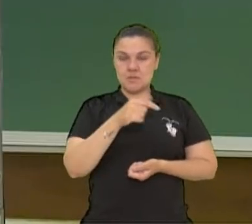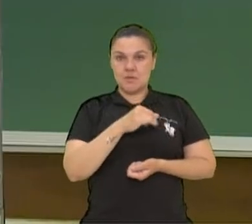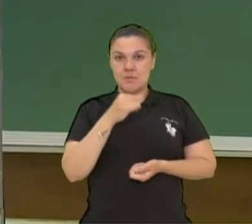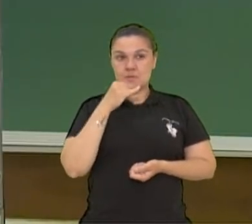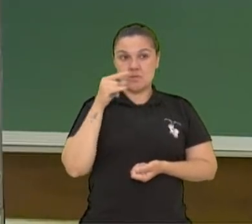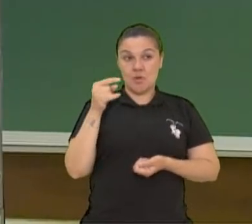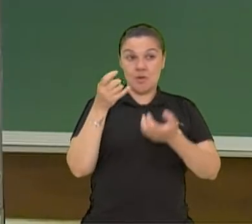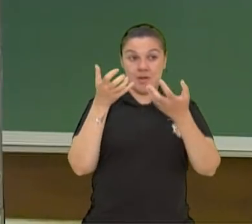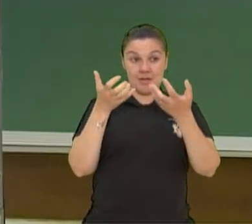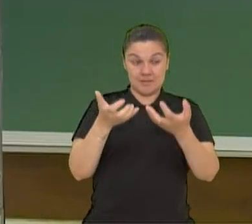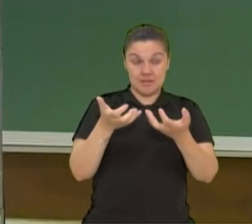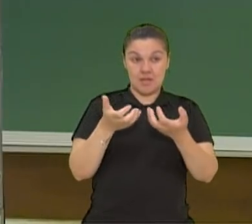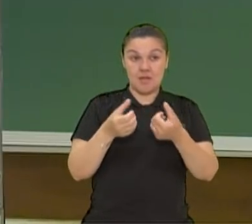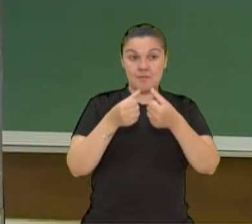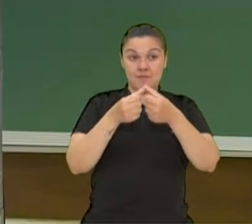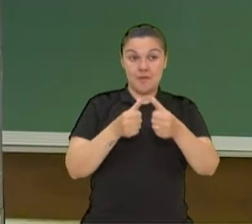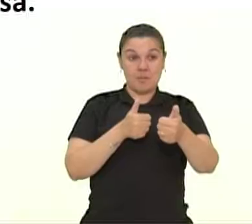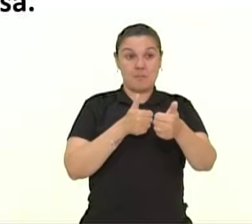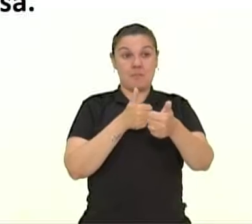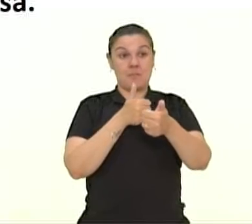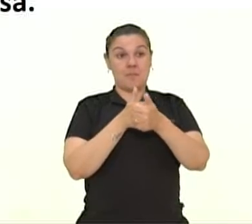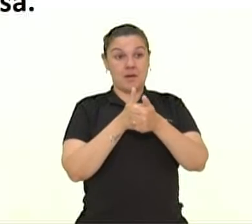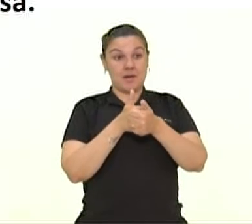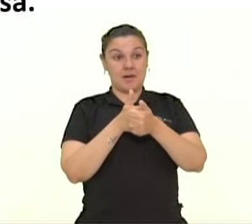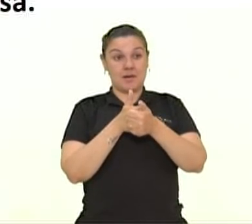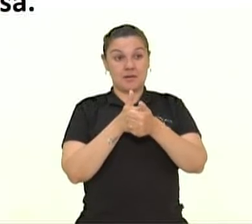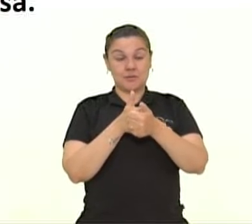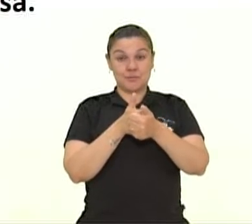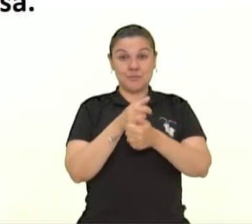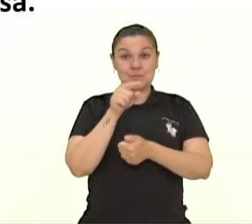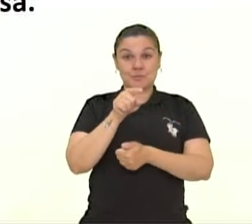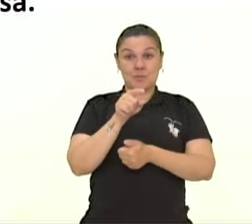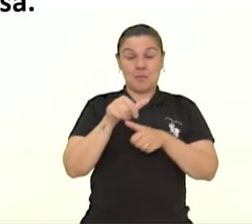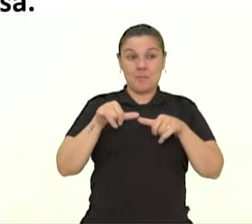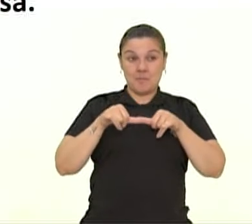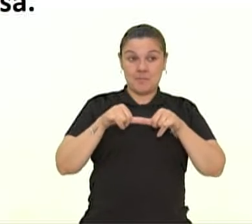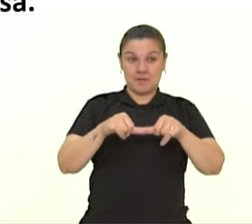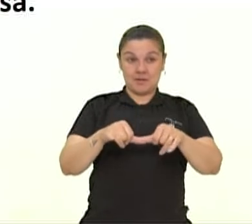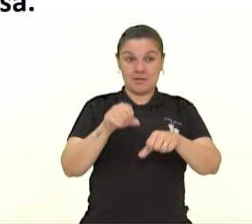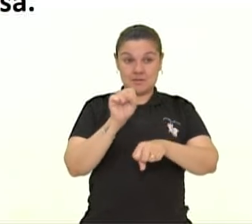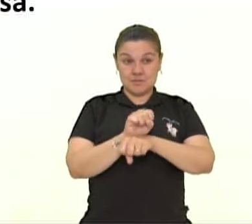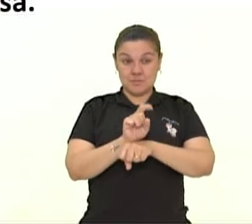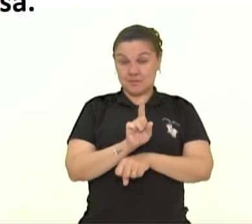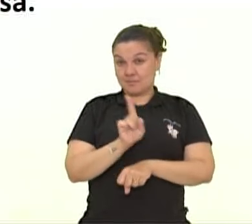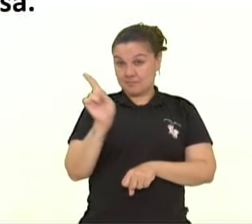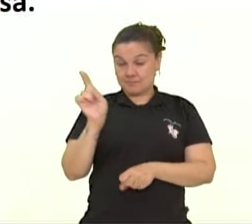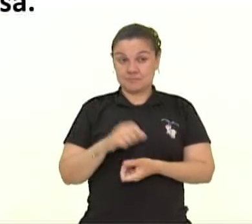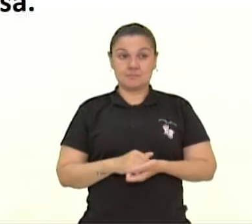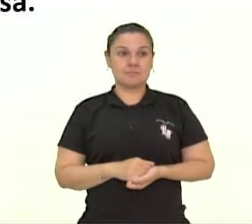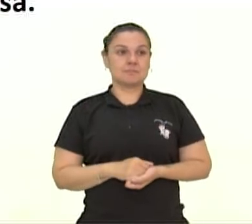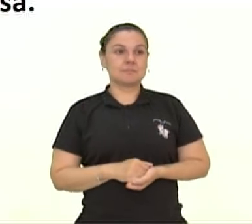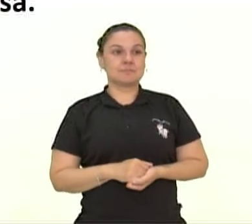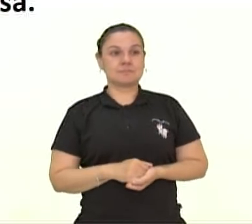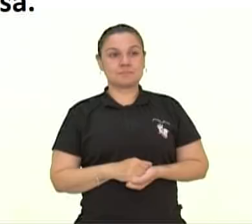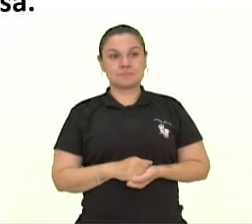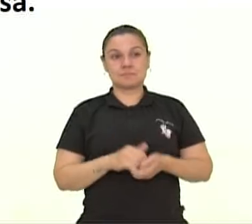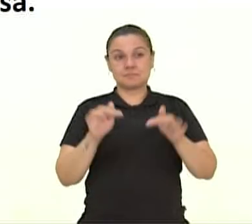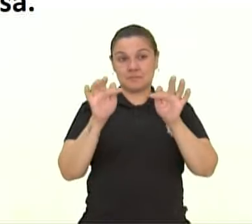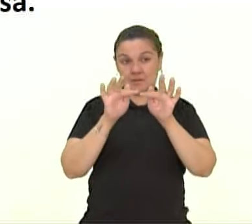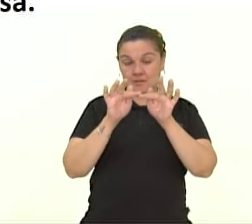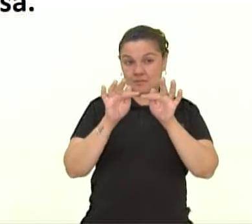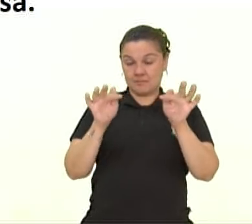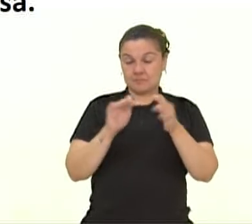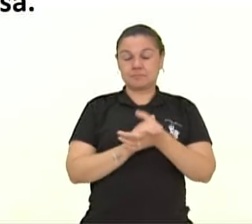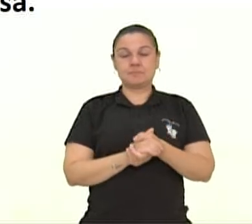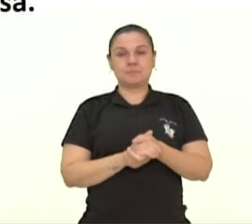aqui, ó, quero que fique perto do supermercado e me espere lá, né, para finalizar ali o contexto da frase. Né? Então, a gente tem aqui um enunciado